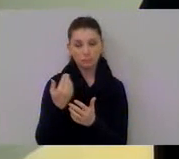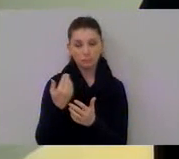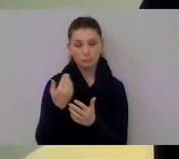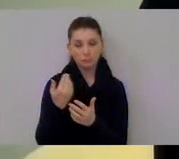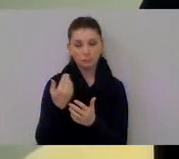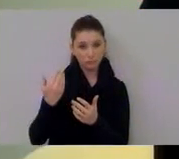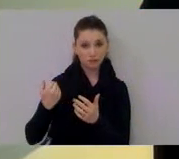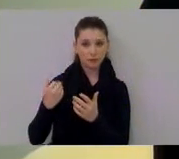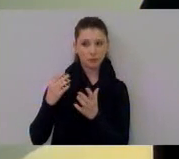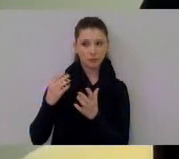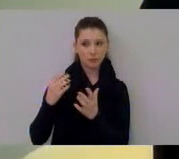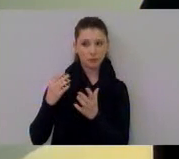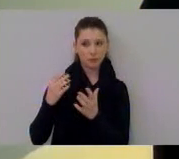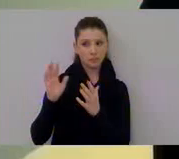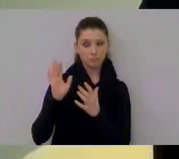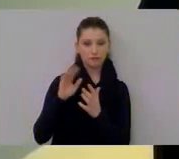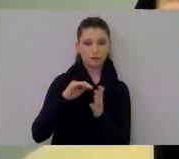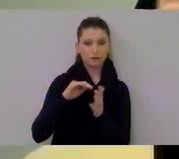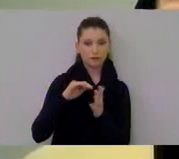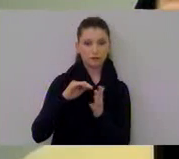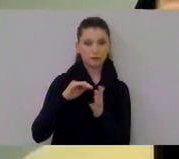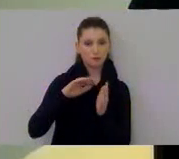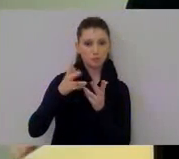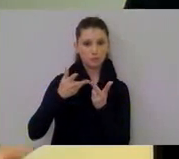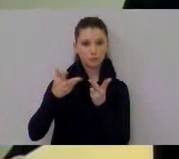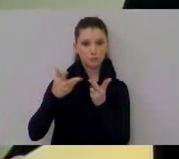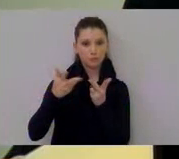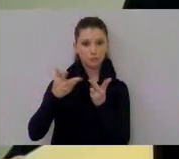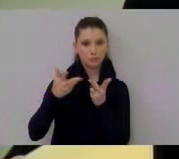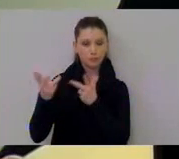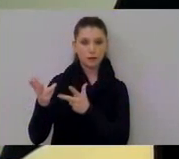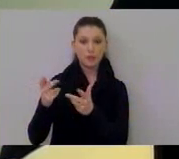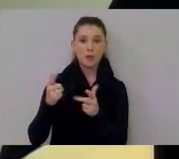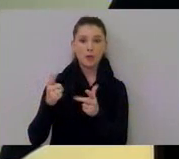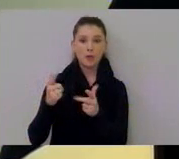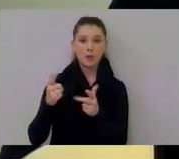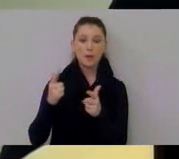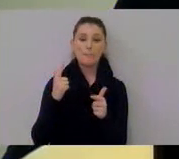porque a bancada do PMDB.